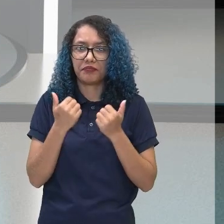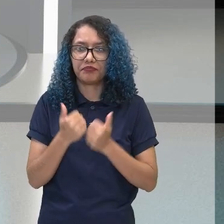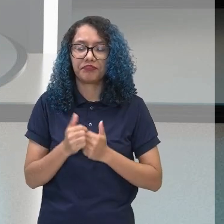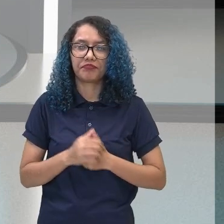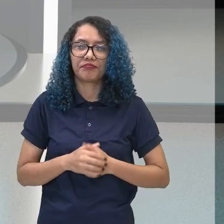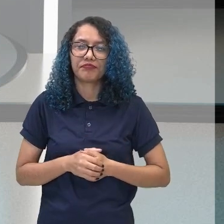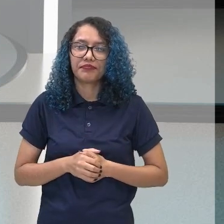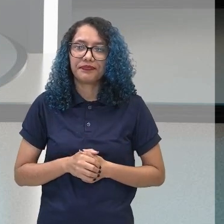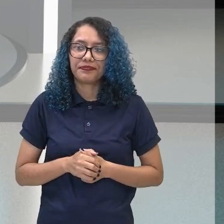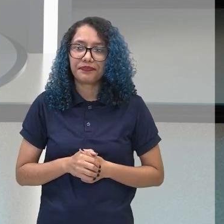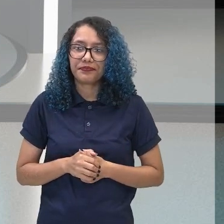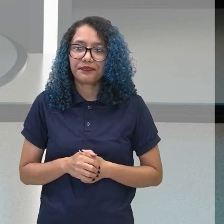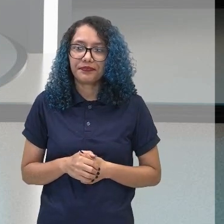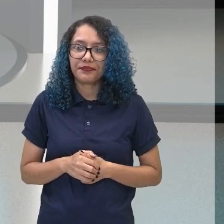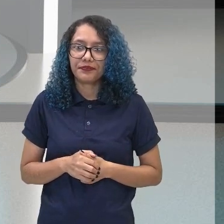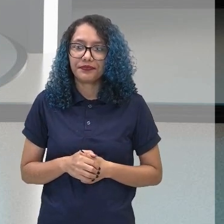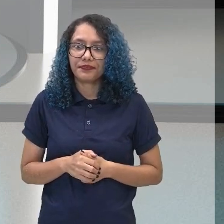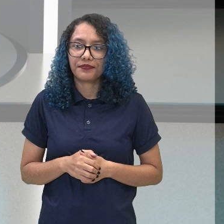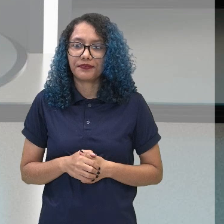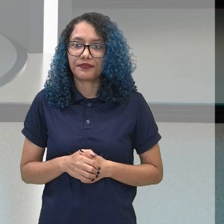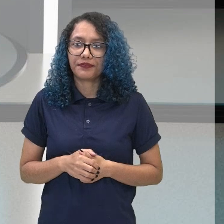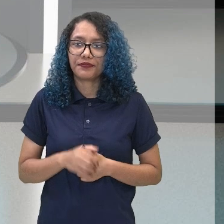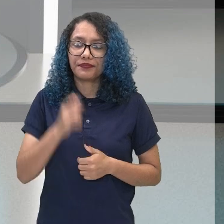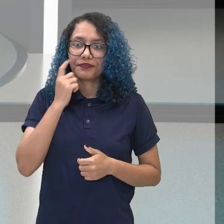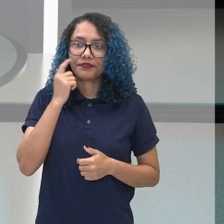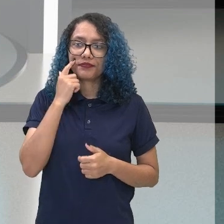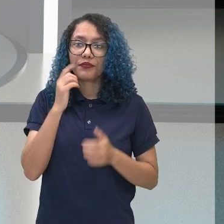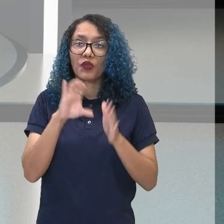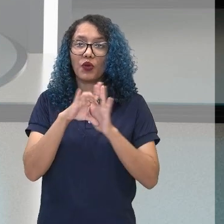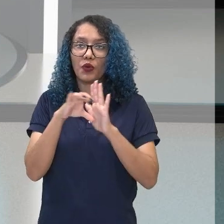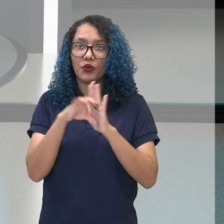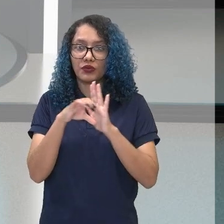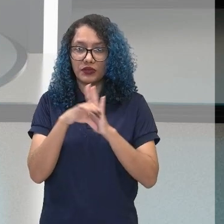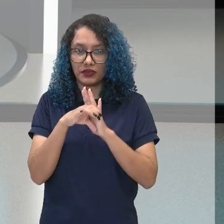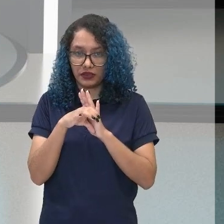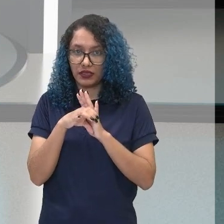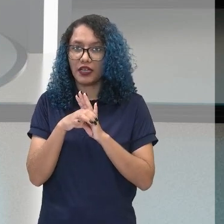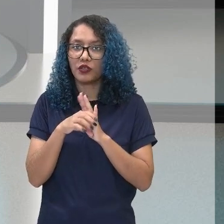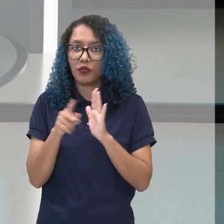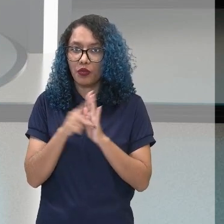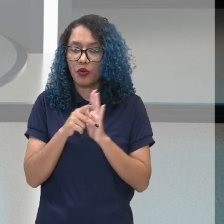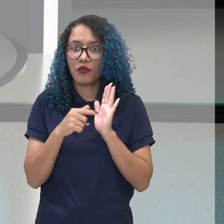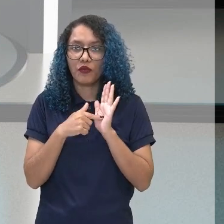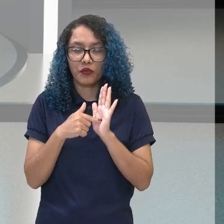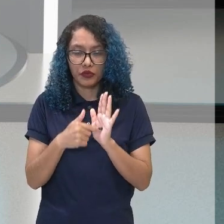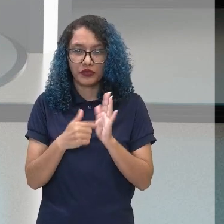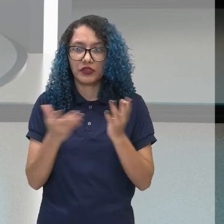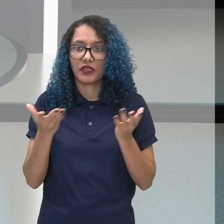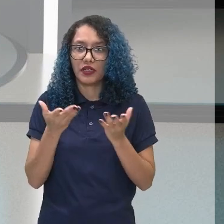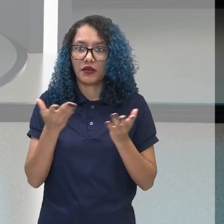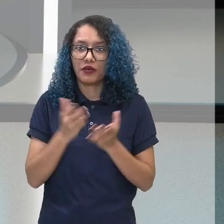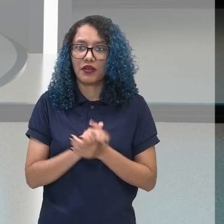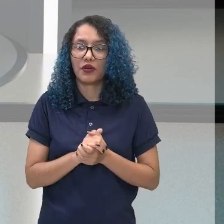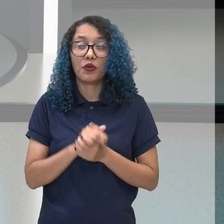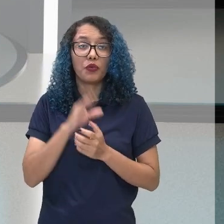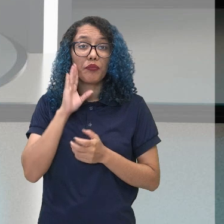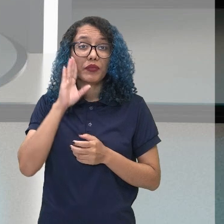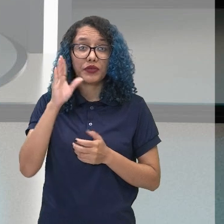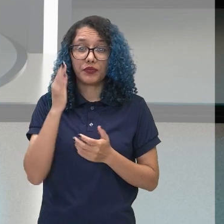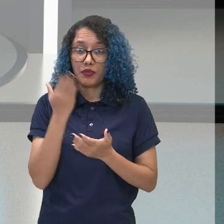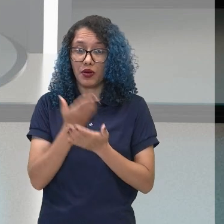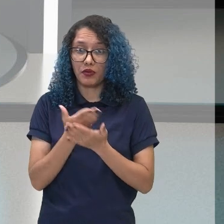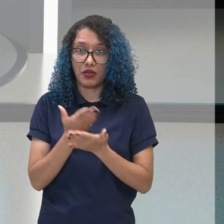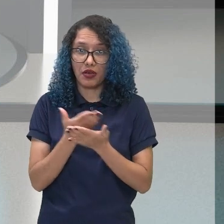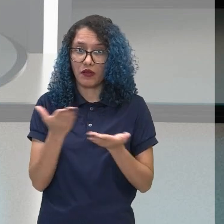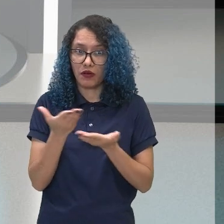ok? Para a gente entender um pouco melhor o conceito desse, que é o detalhamento da nossa aula, ali é o ponto-chave, é o ponto mais específico da nossa